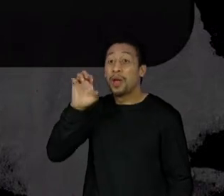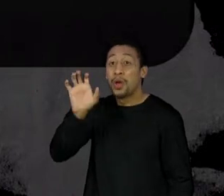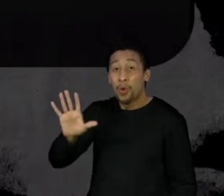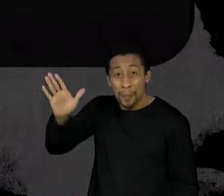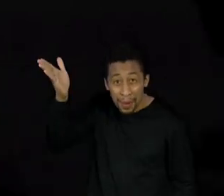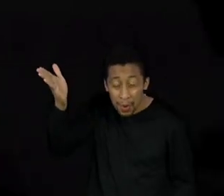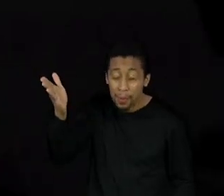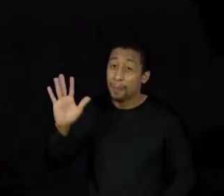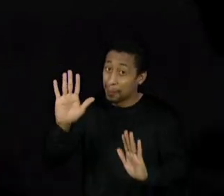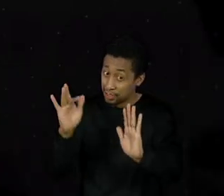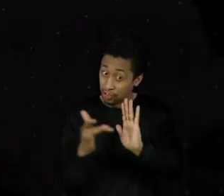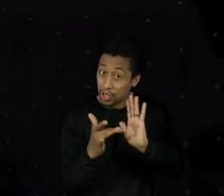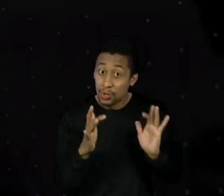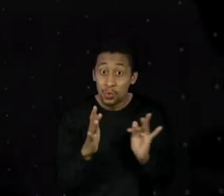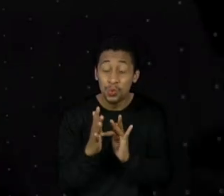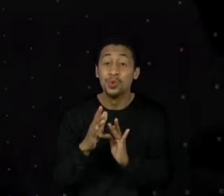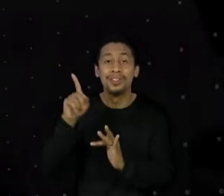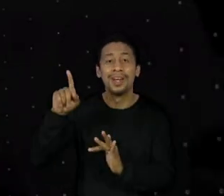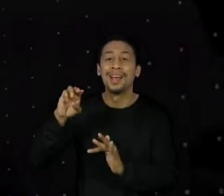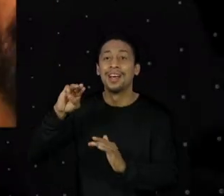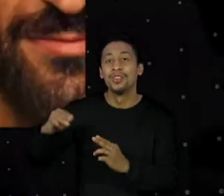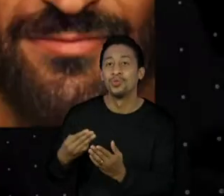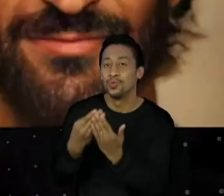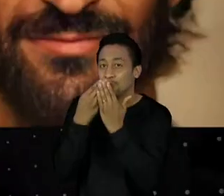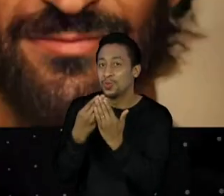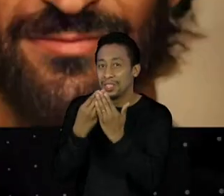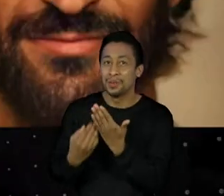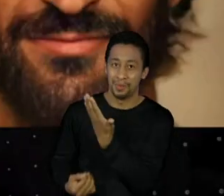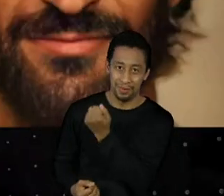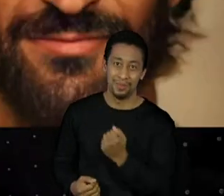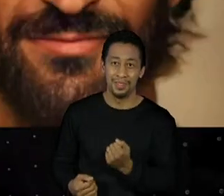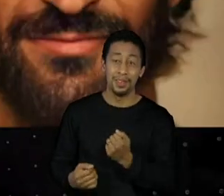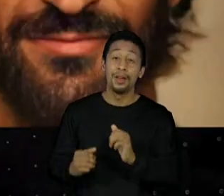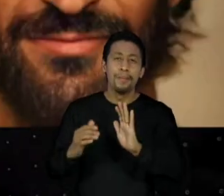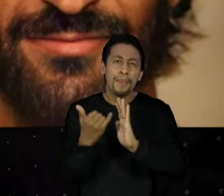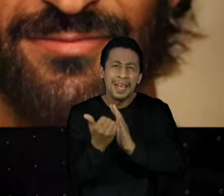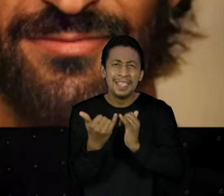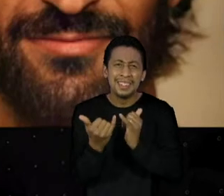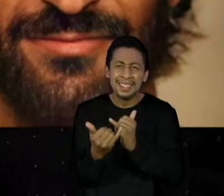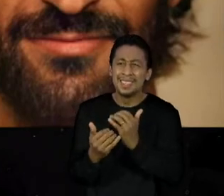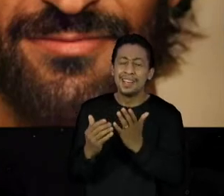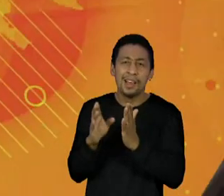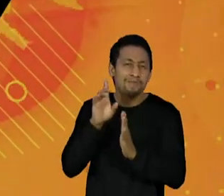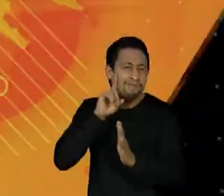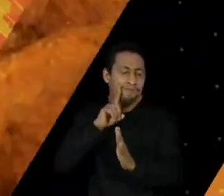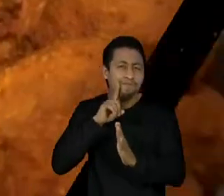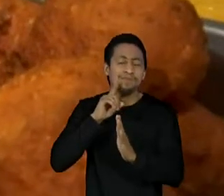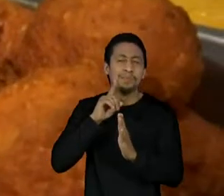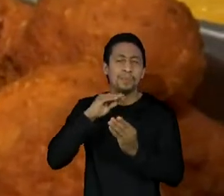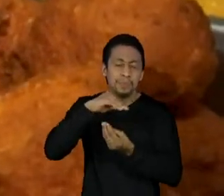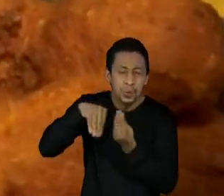um habitante típico do Oriente Médio da sua época, muito semelhante aos atuais iraquianos, iranianos.